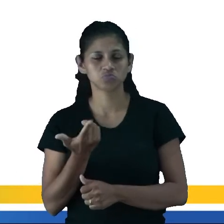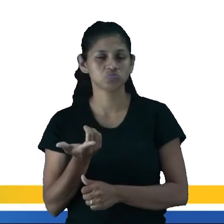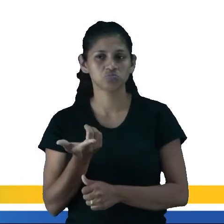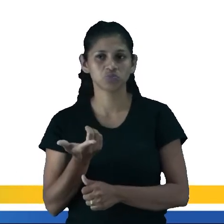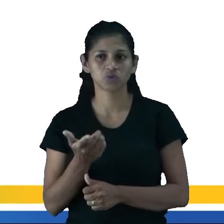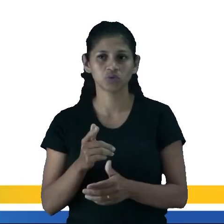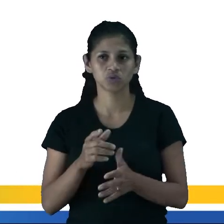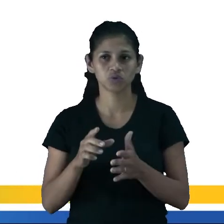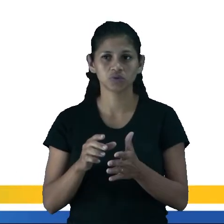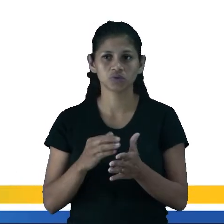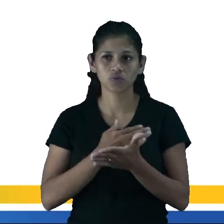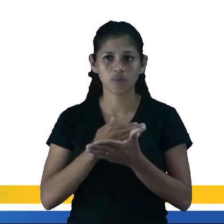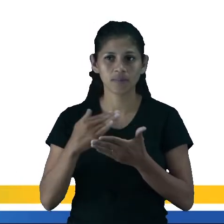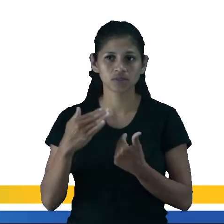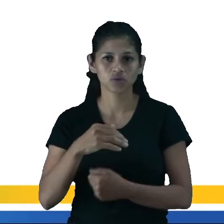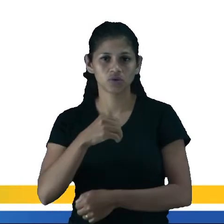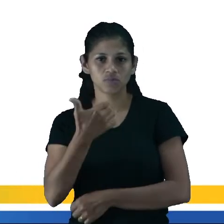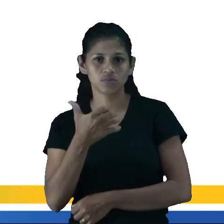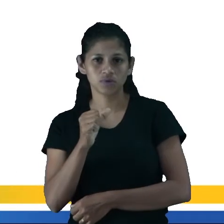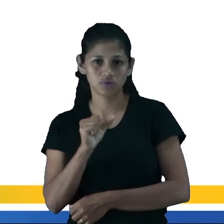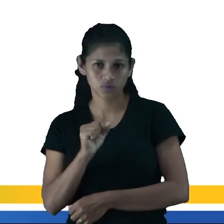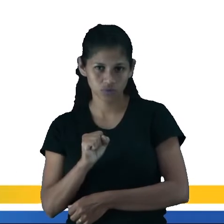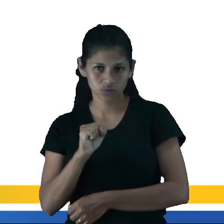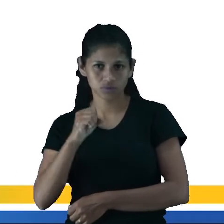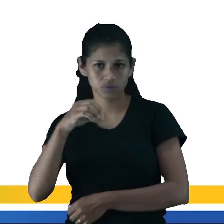1892 que foi inaugurada.